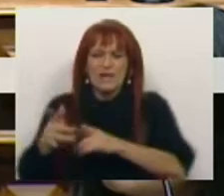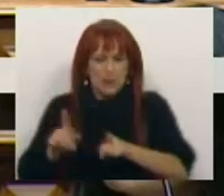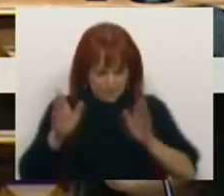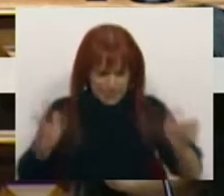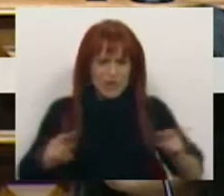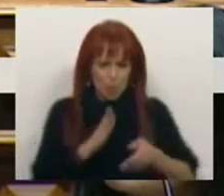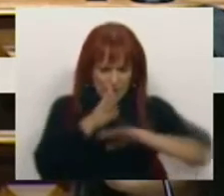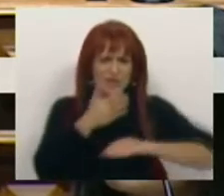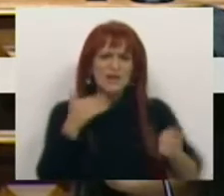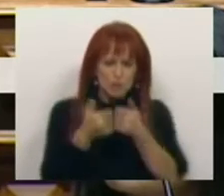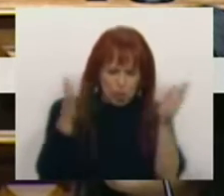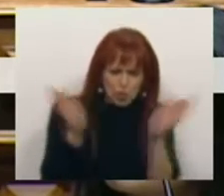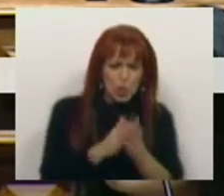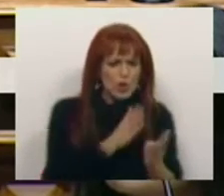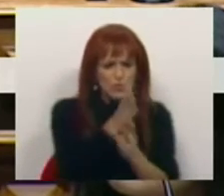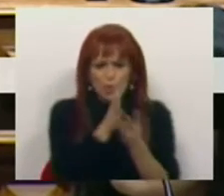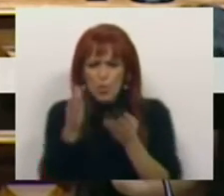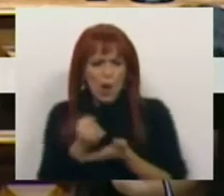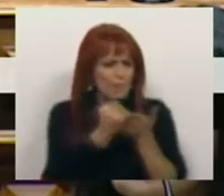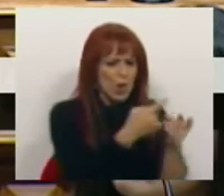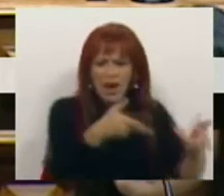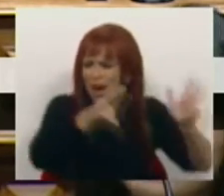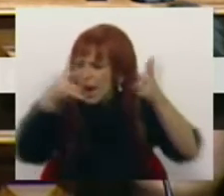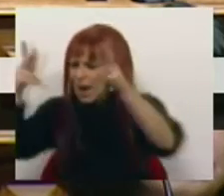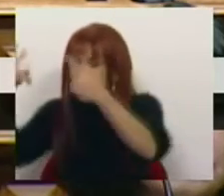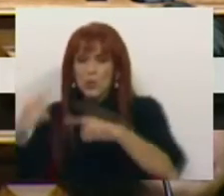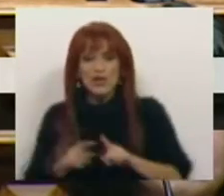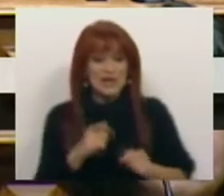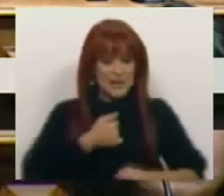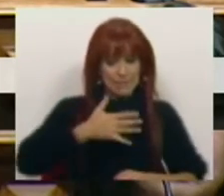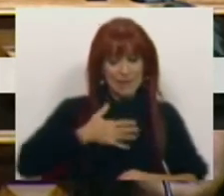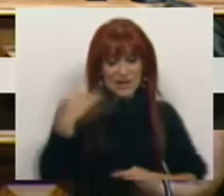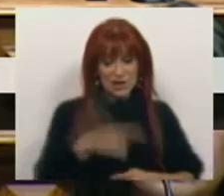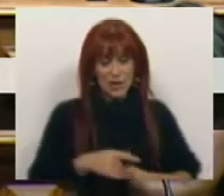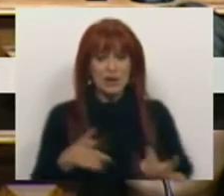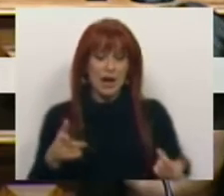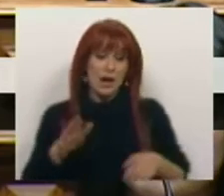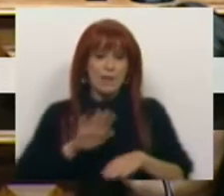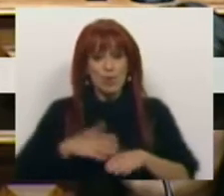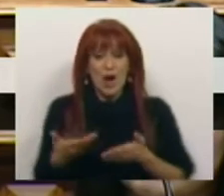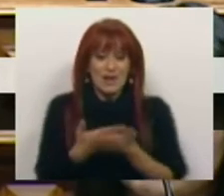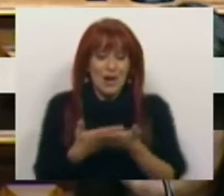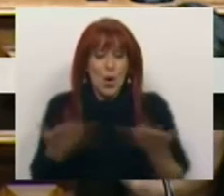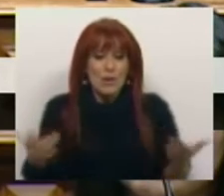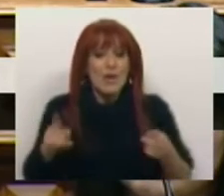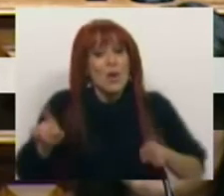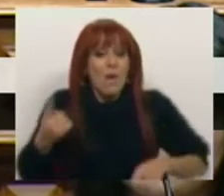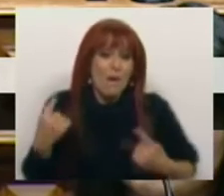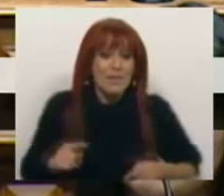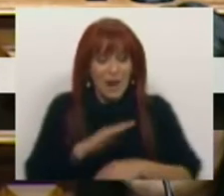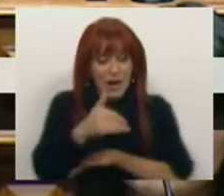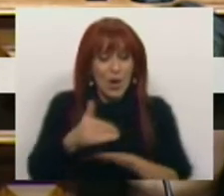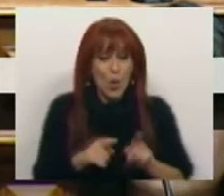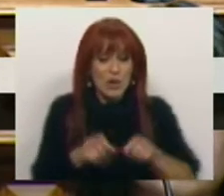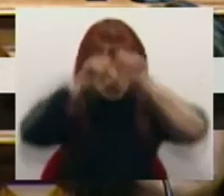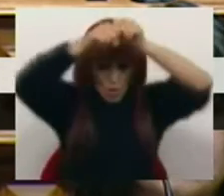Devem ter acesso a todas as formas de apoio que estão disponíveis para as empresas e, como são economia, deveriam estar